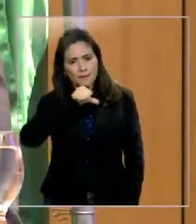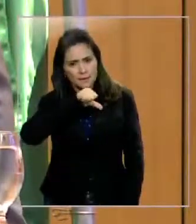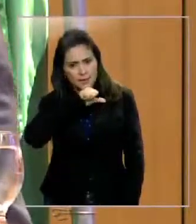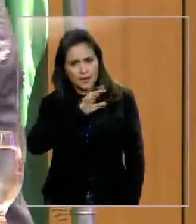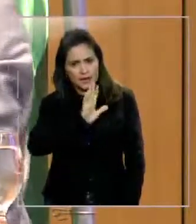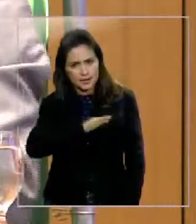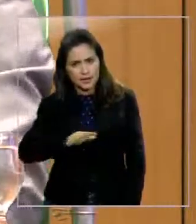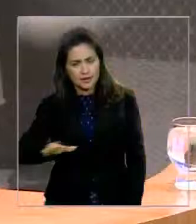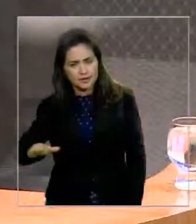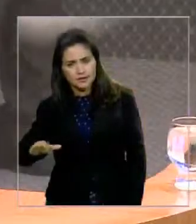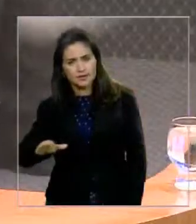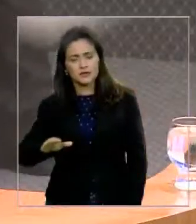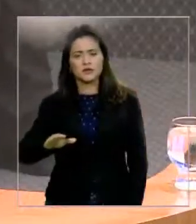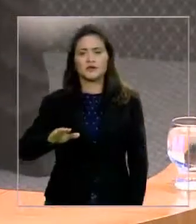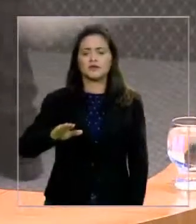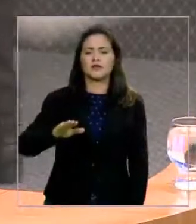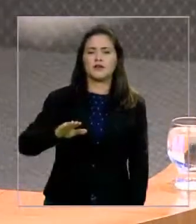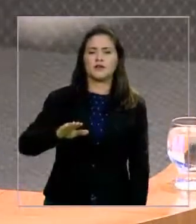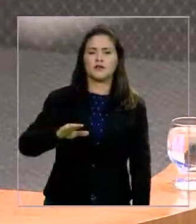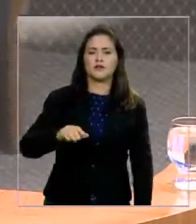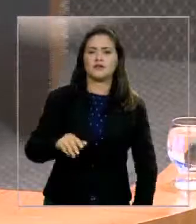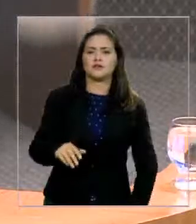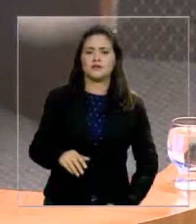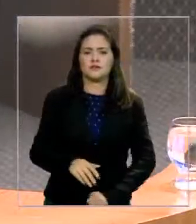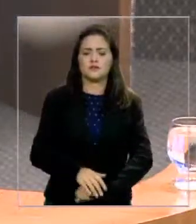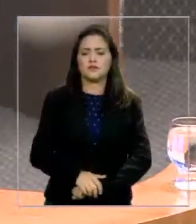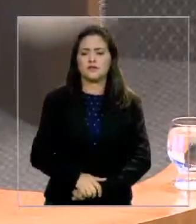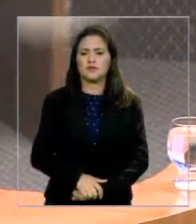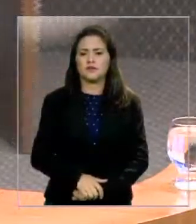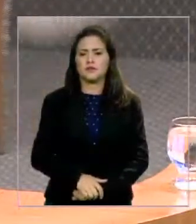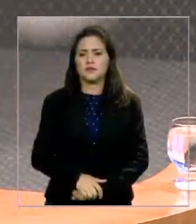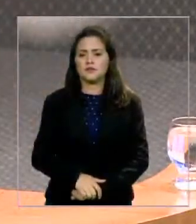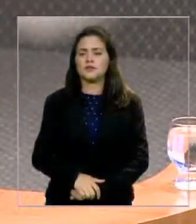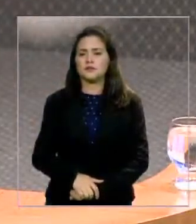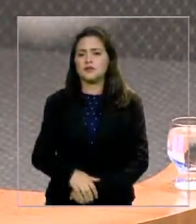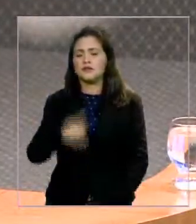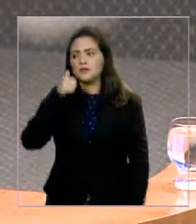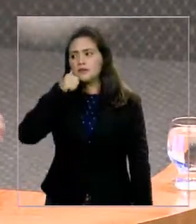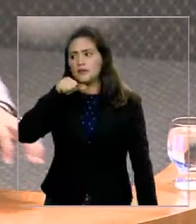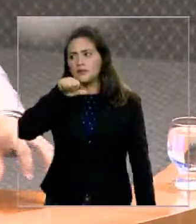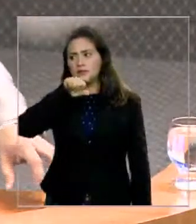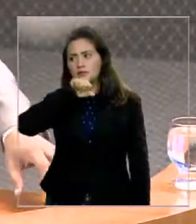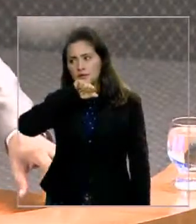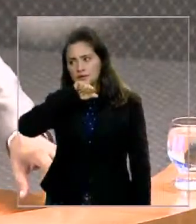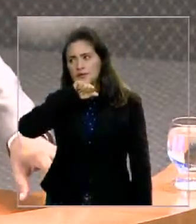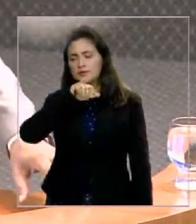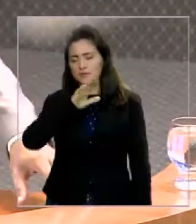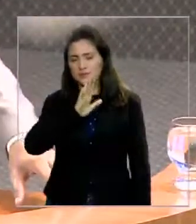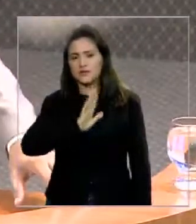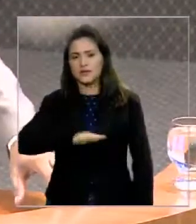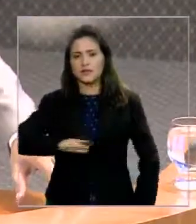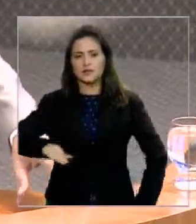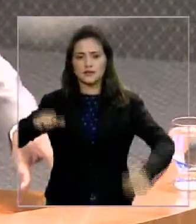com autismo. Levamos para compor a mesa pessoas ligadas